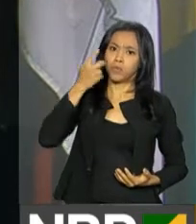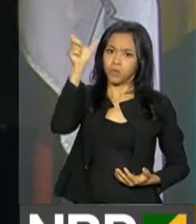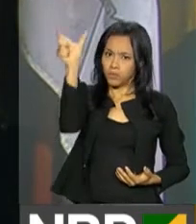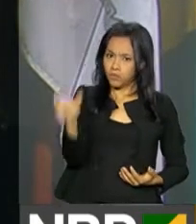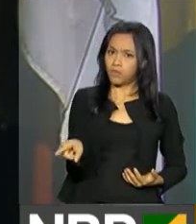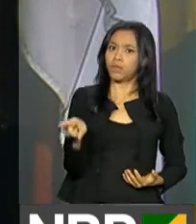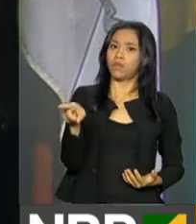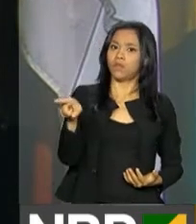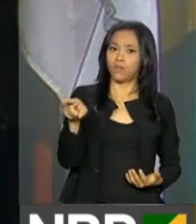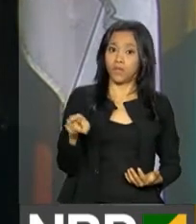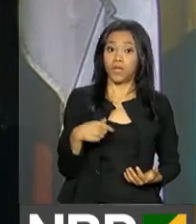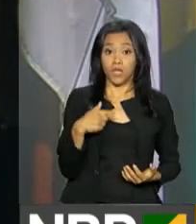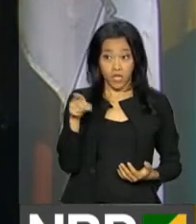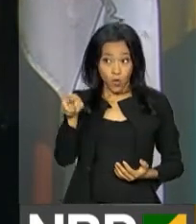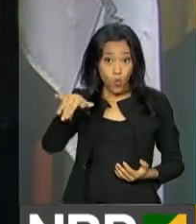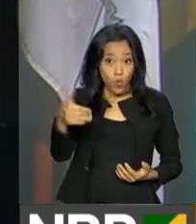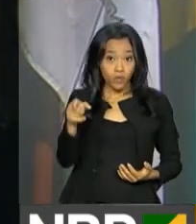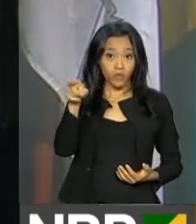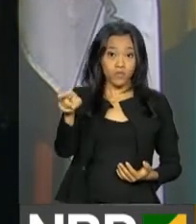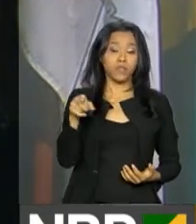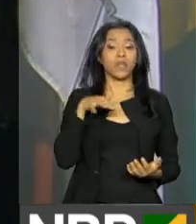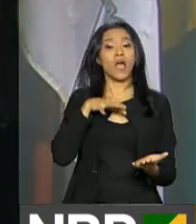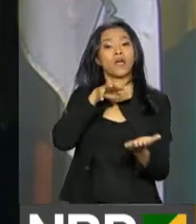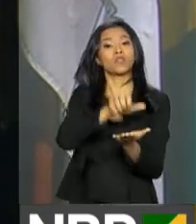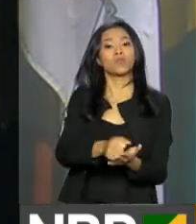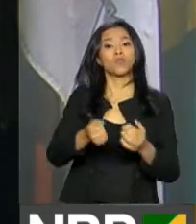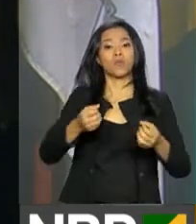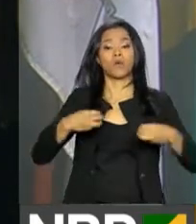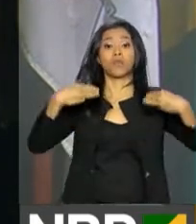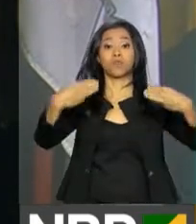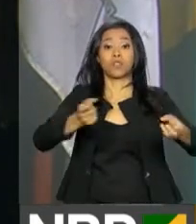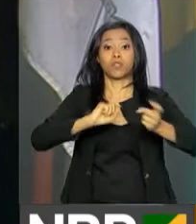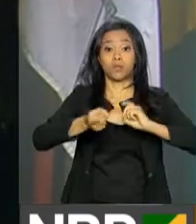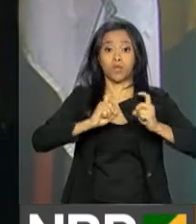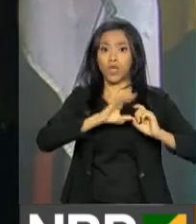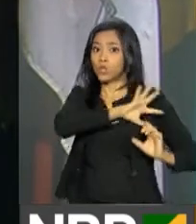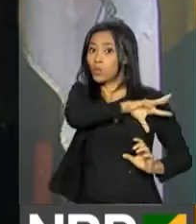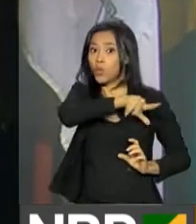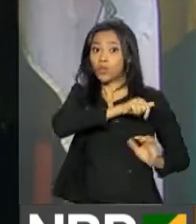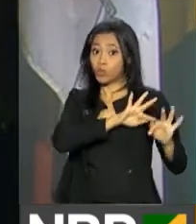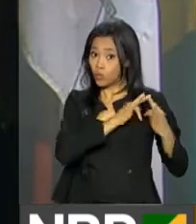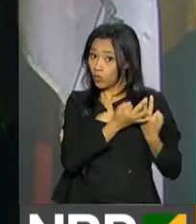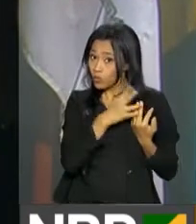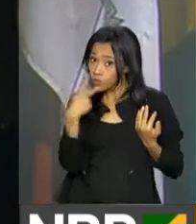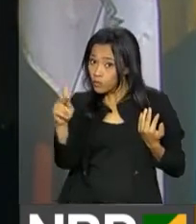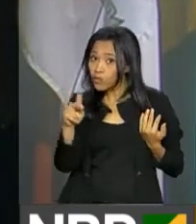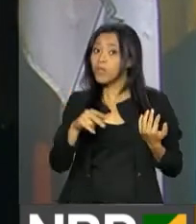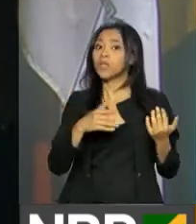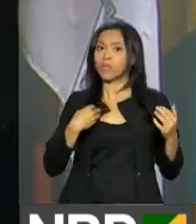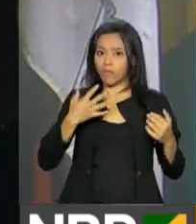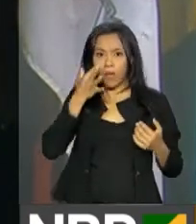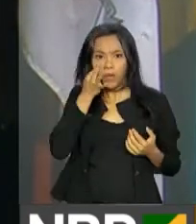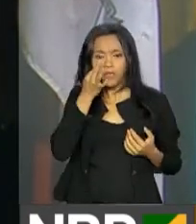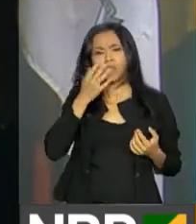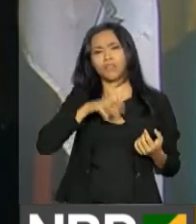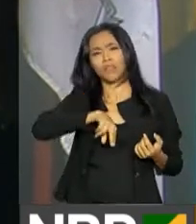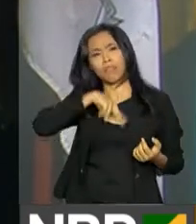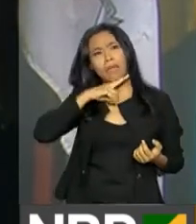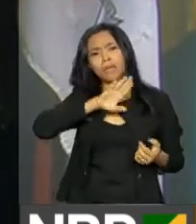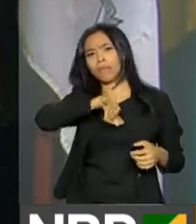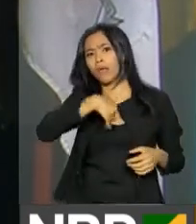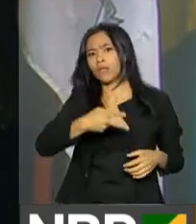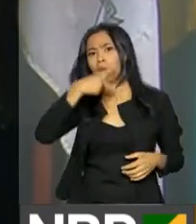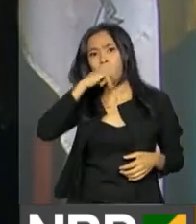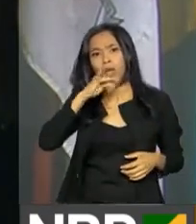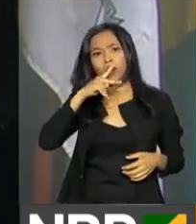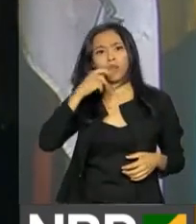naquele momento em que você assumir o planejamento estavam todos aqueles que hoje estão aqui desde o next até os pais garante